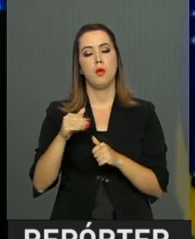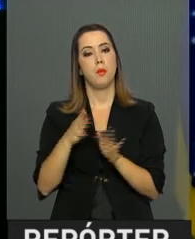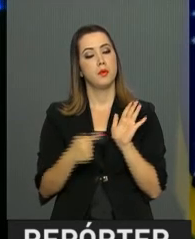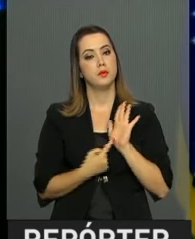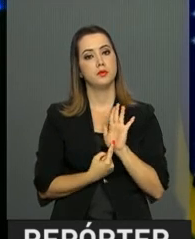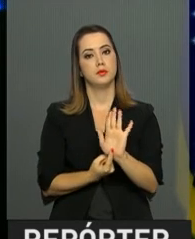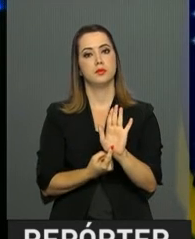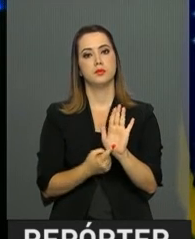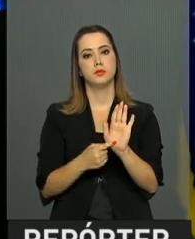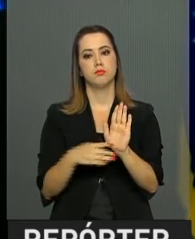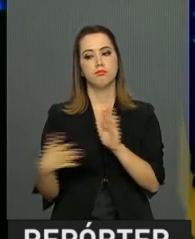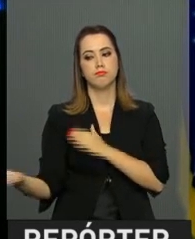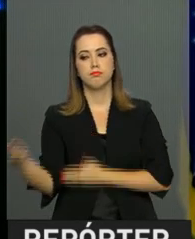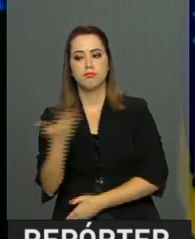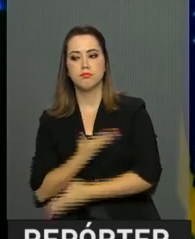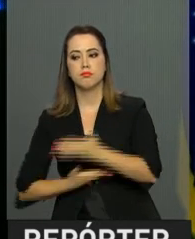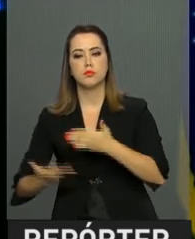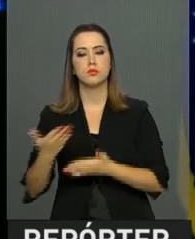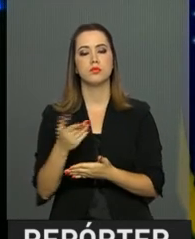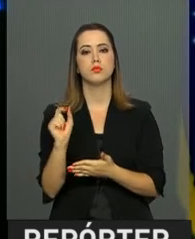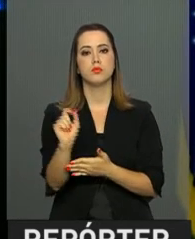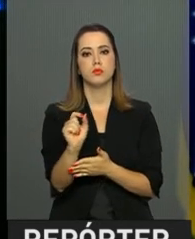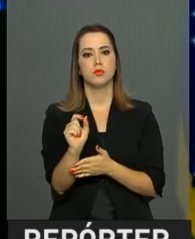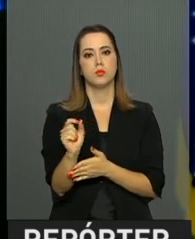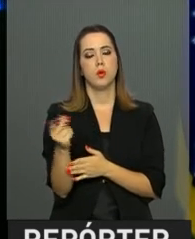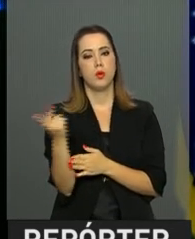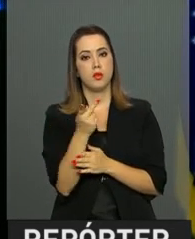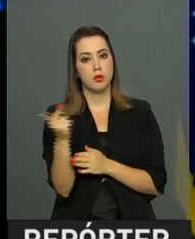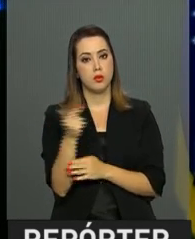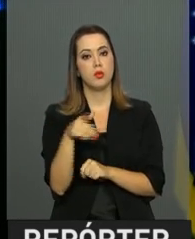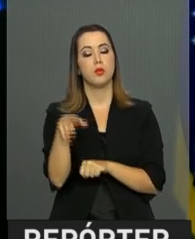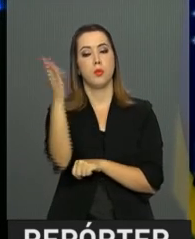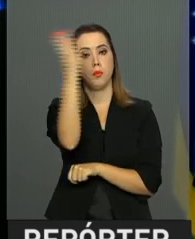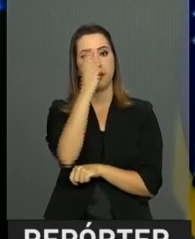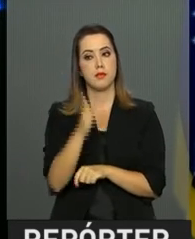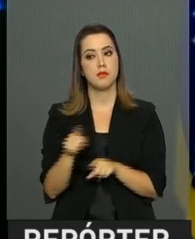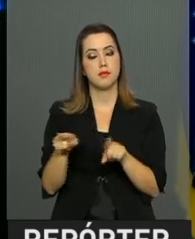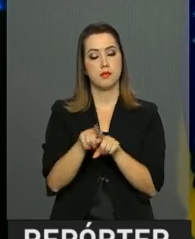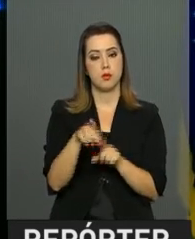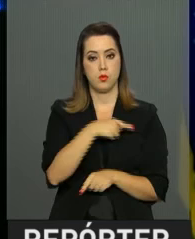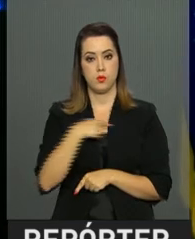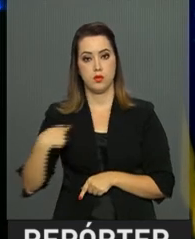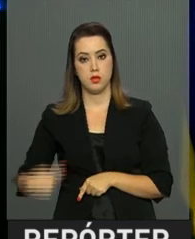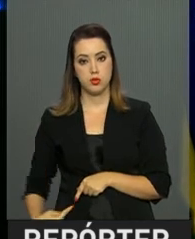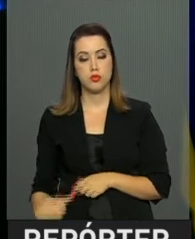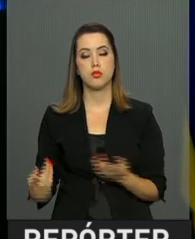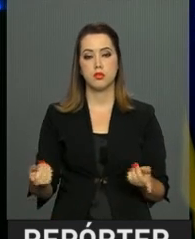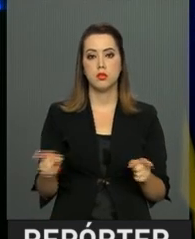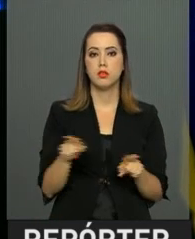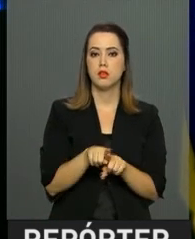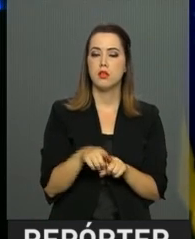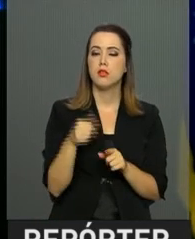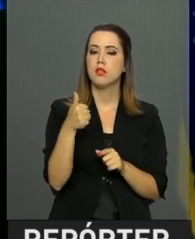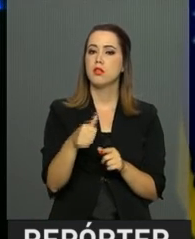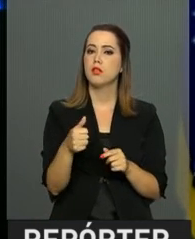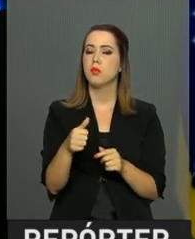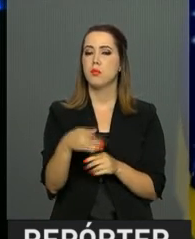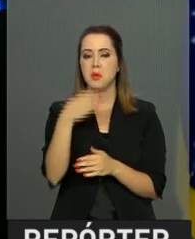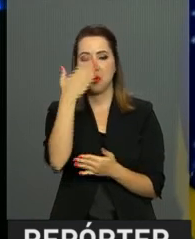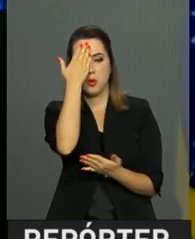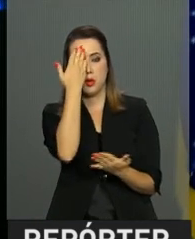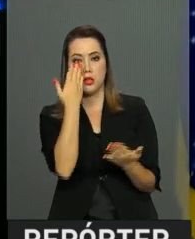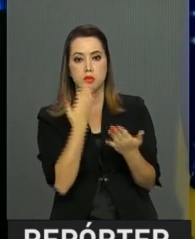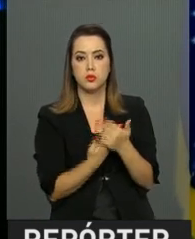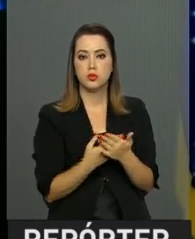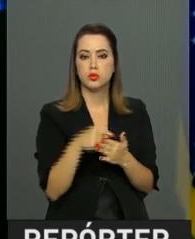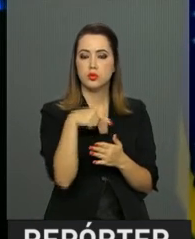revelar a interação, a integração entre o Brasil e a China, de um lado, de outro lado, a confiança do empresariado